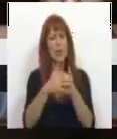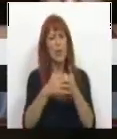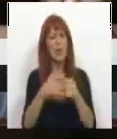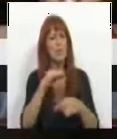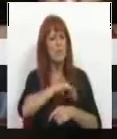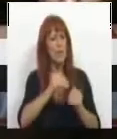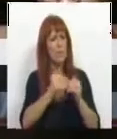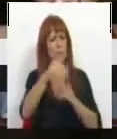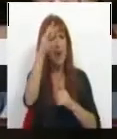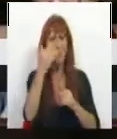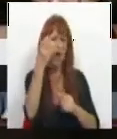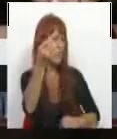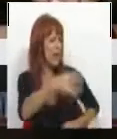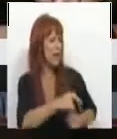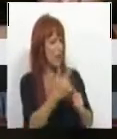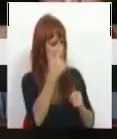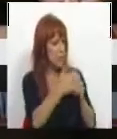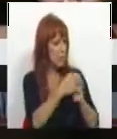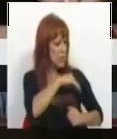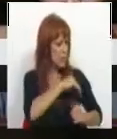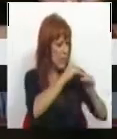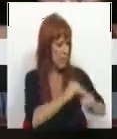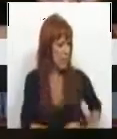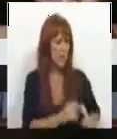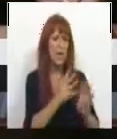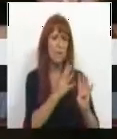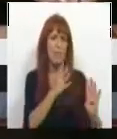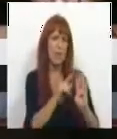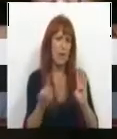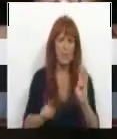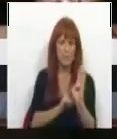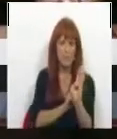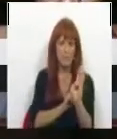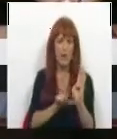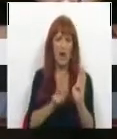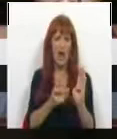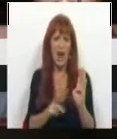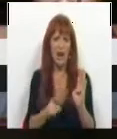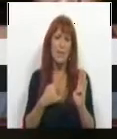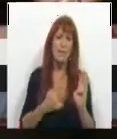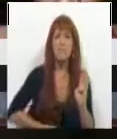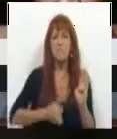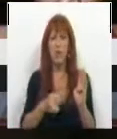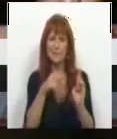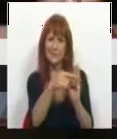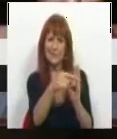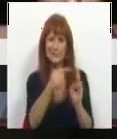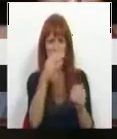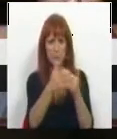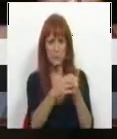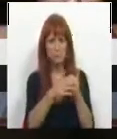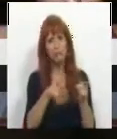mais rendimento à frente de idosos com menos rendimento nas listas de espera para os lares, porque convinha-lhes que esses